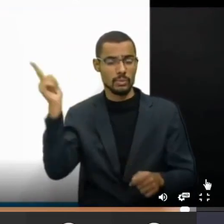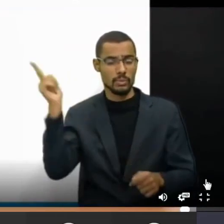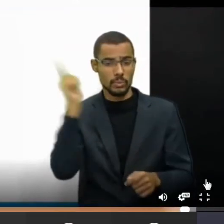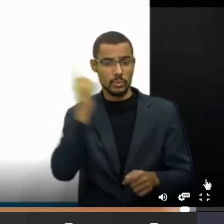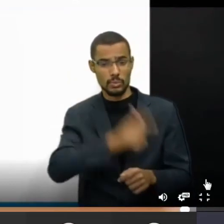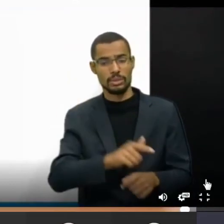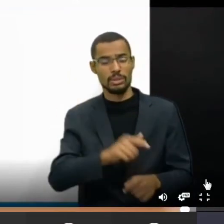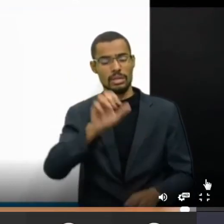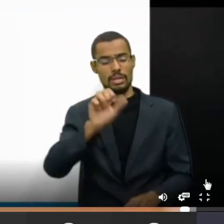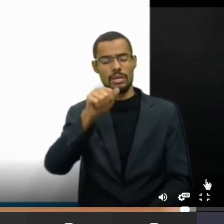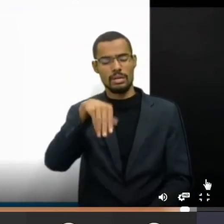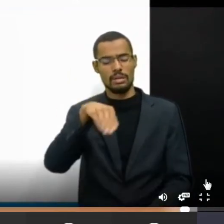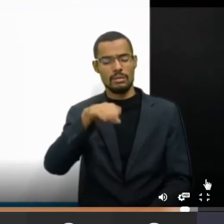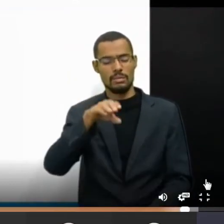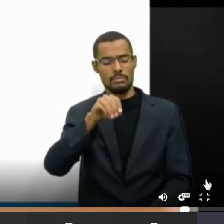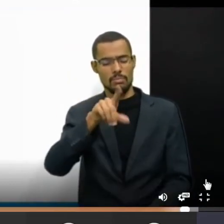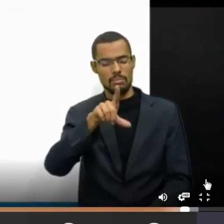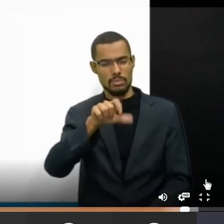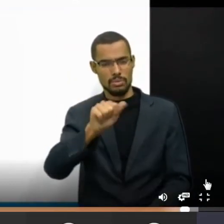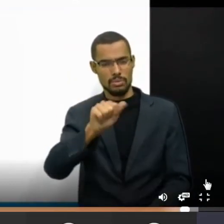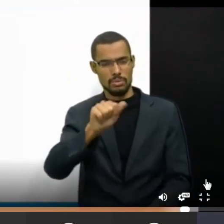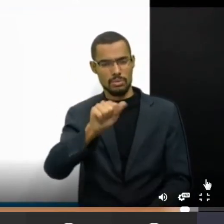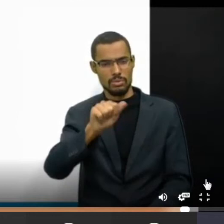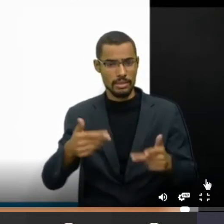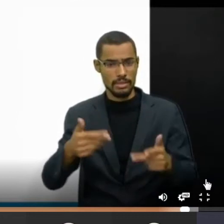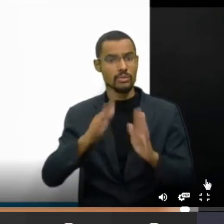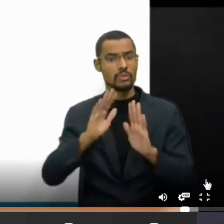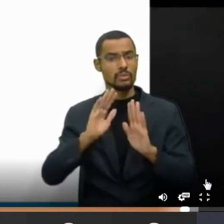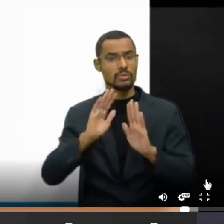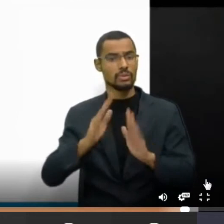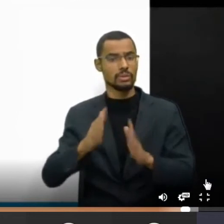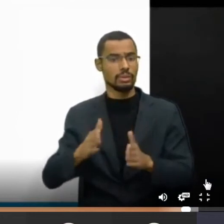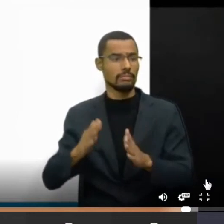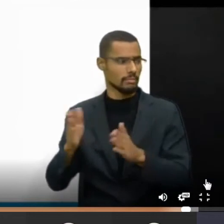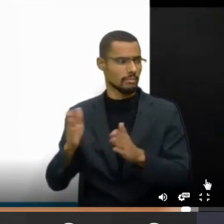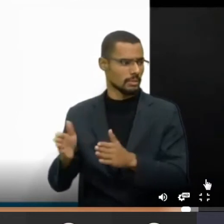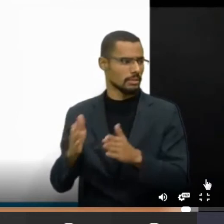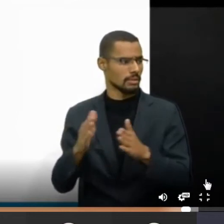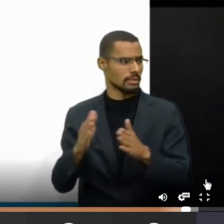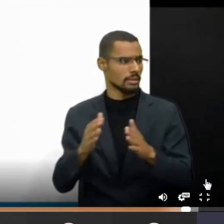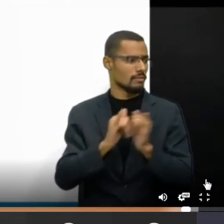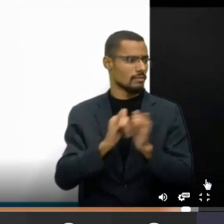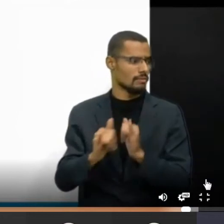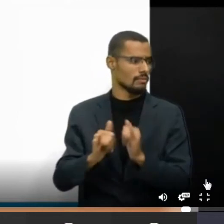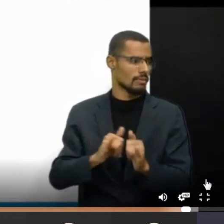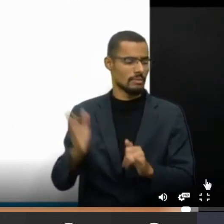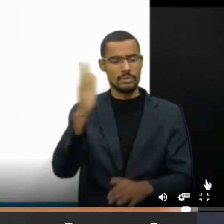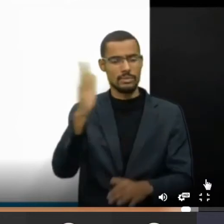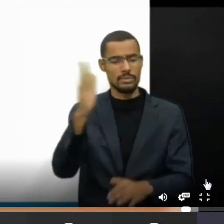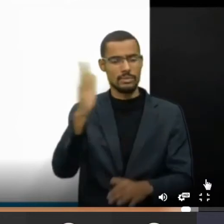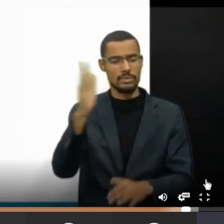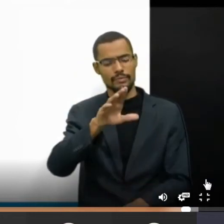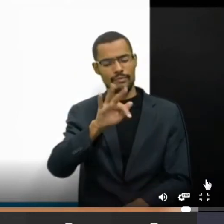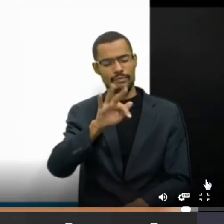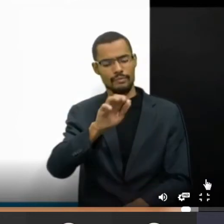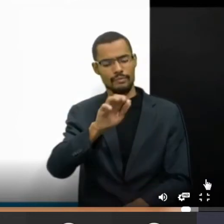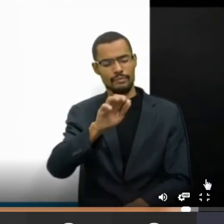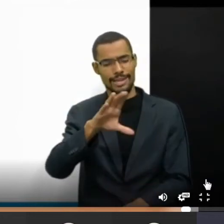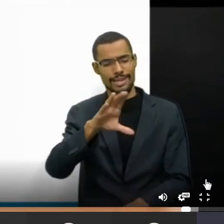bolo alimentar, agora já passando formação para bolo fecal, né? Então, ele